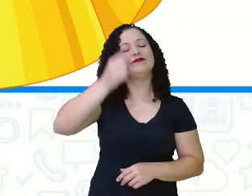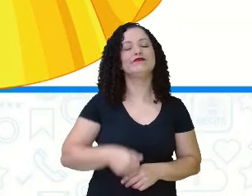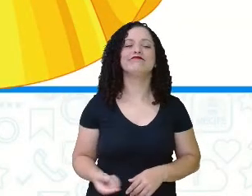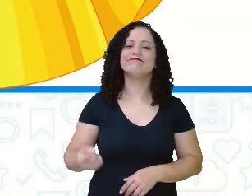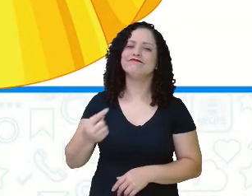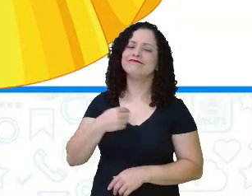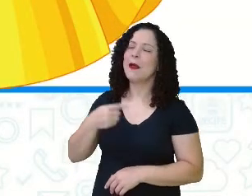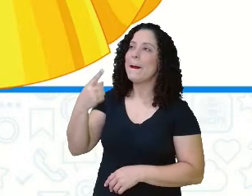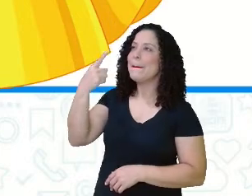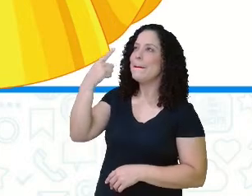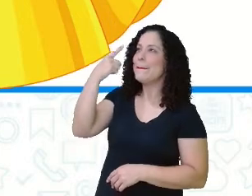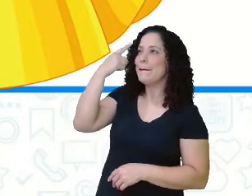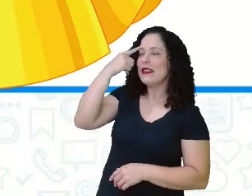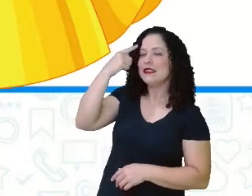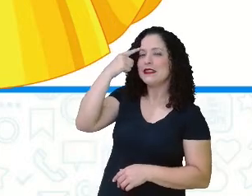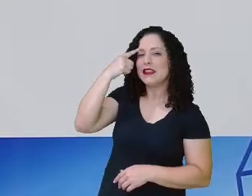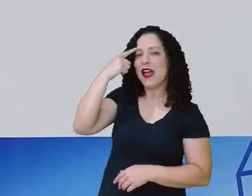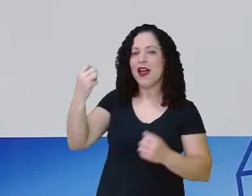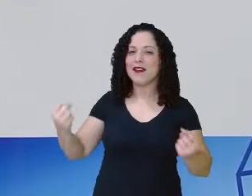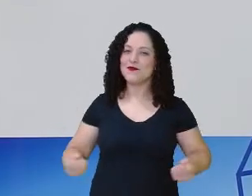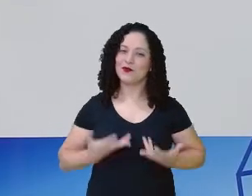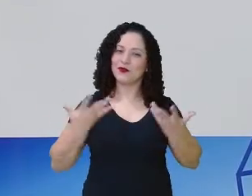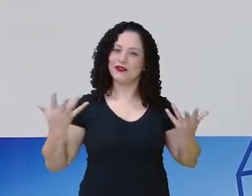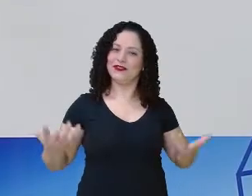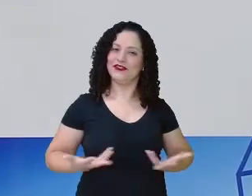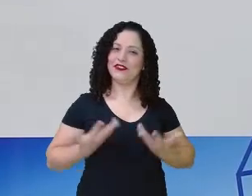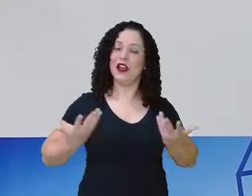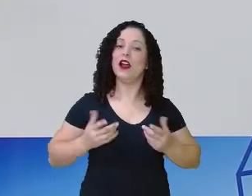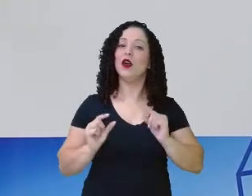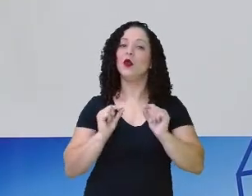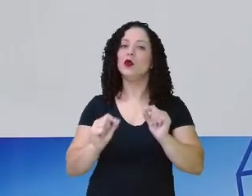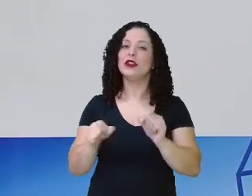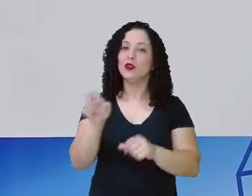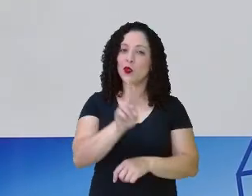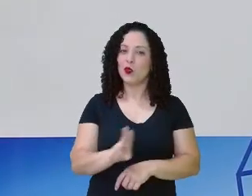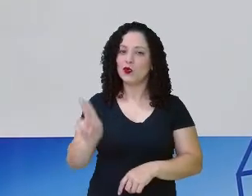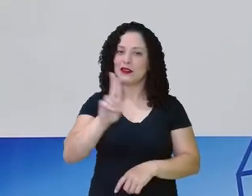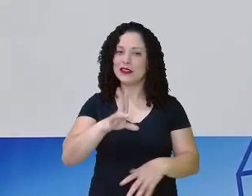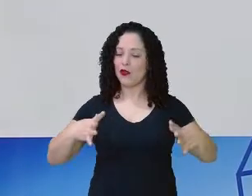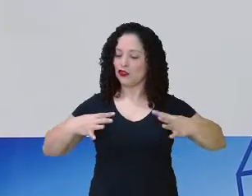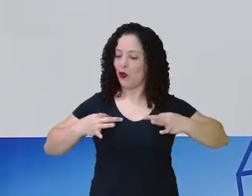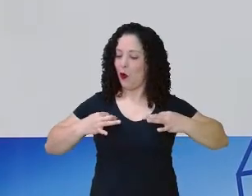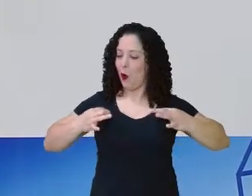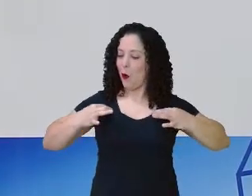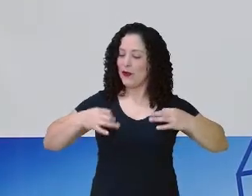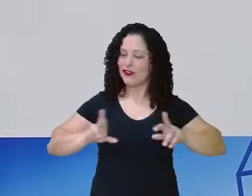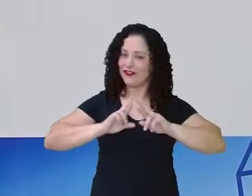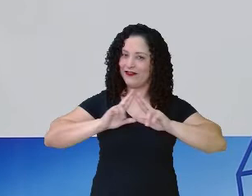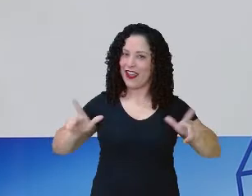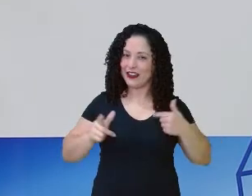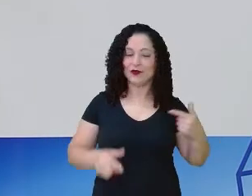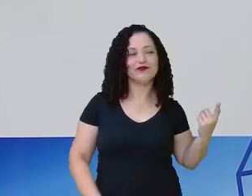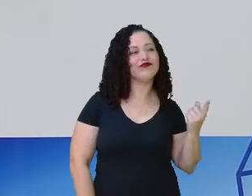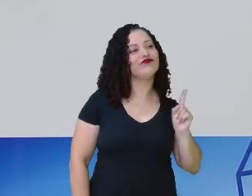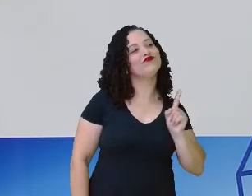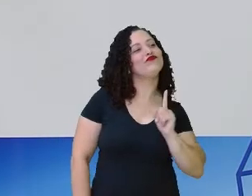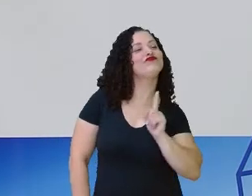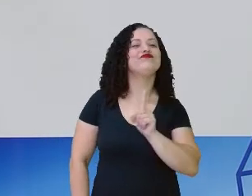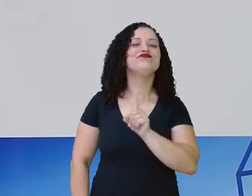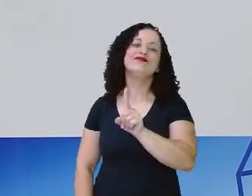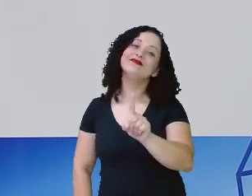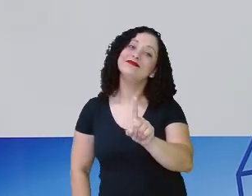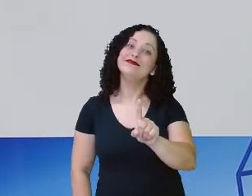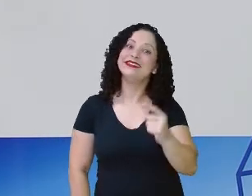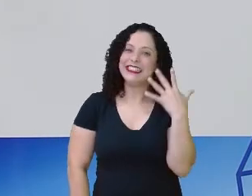pensando, inspirada em algumas colegas aqui, né, de fazer umas roupitas assim, para quando eu chegar aqui vestida, já imaginou que lindo